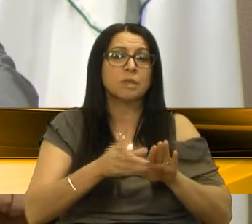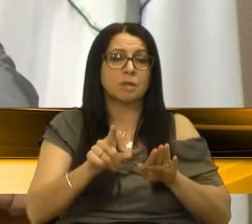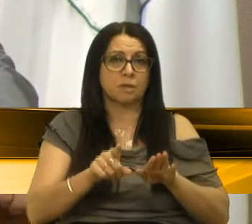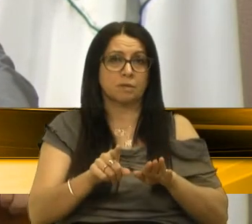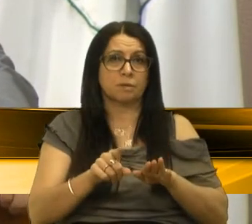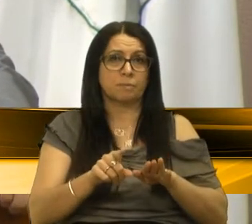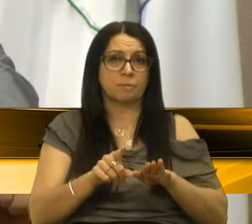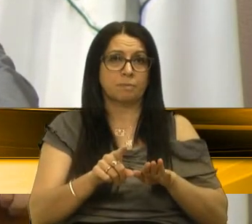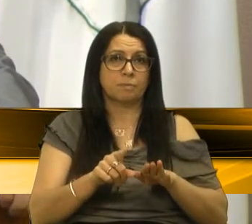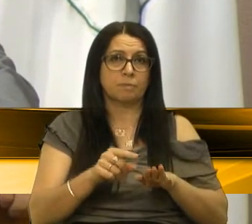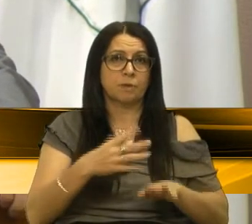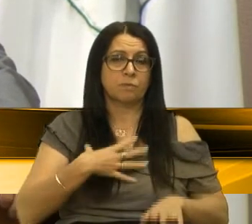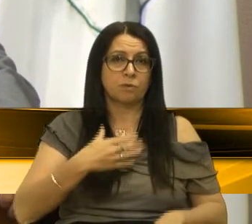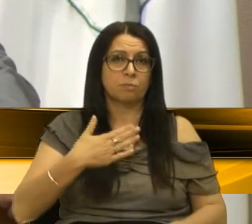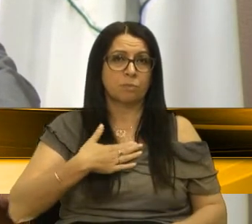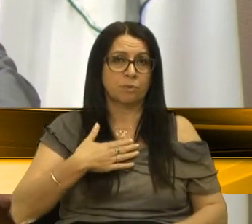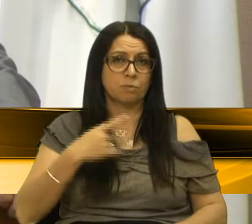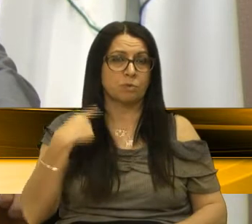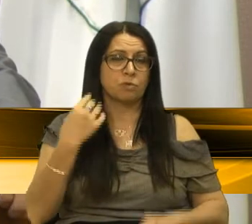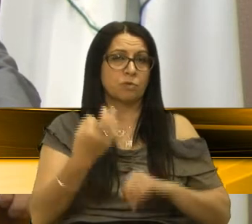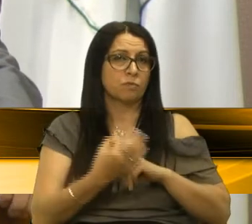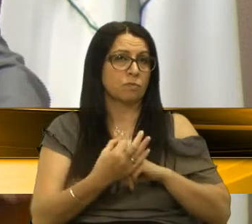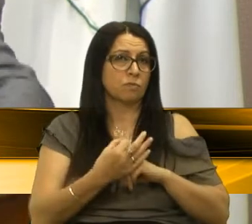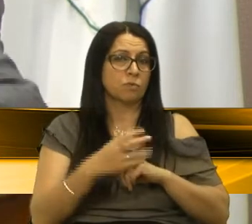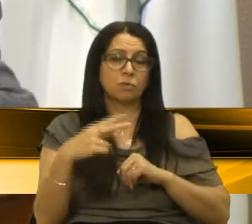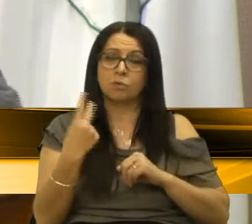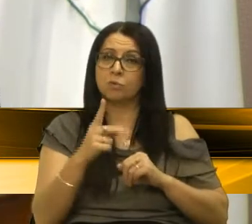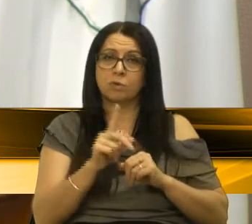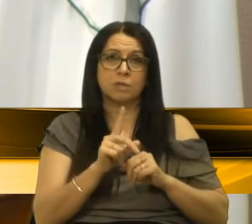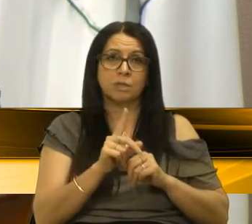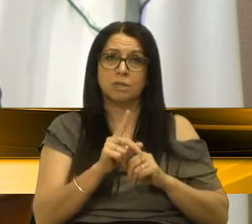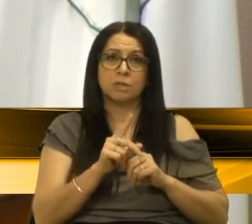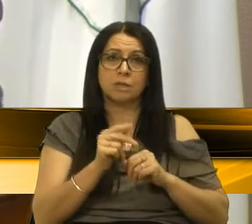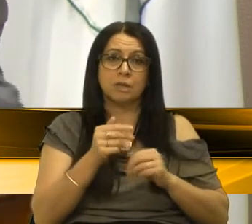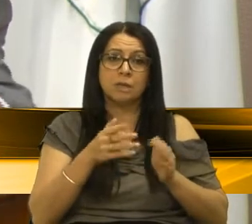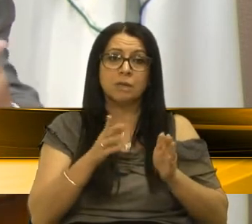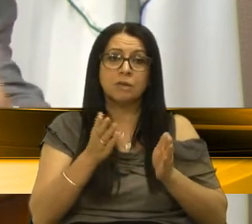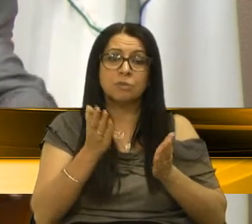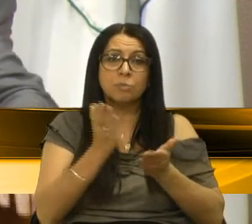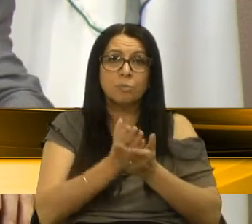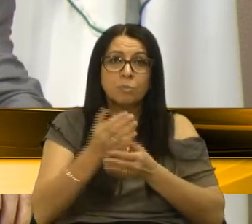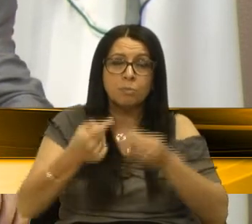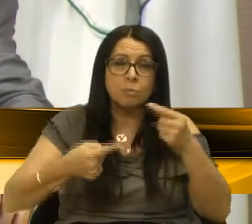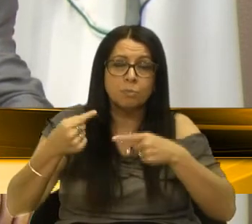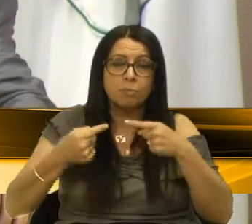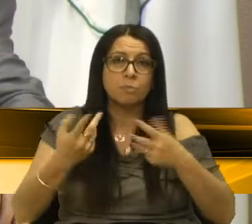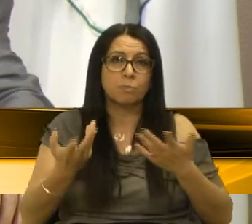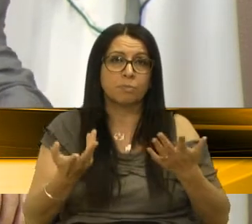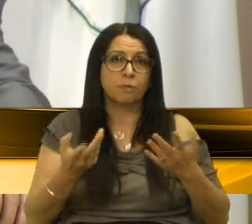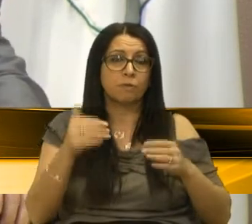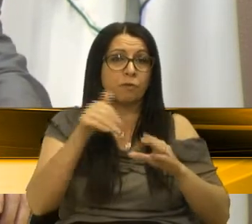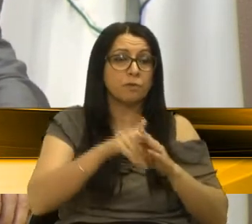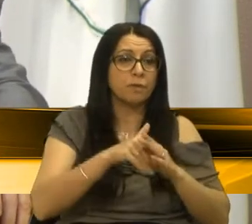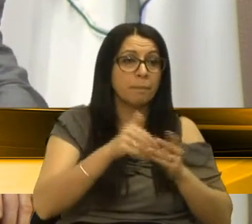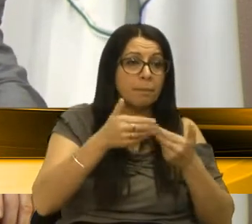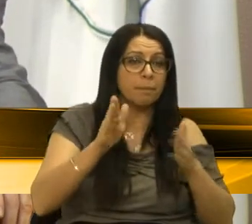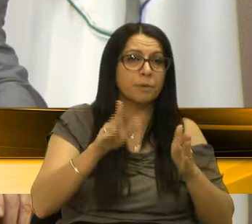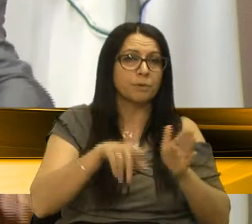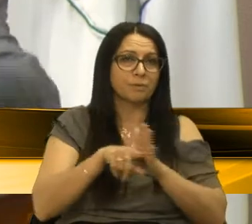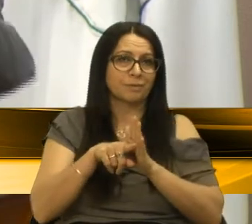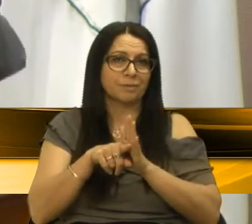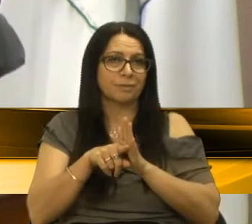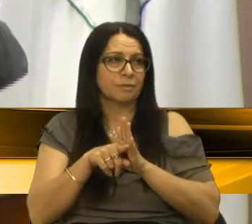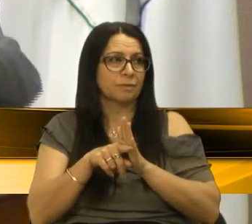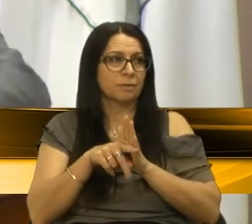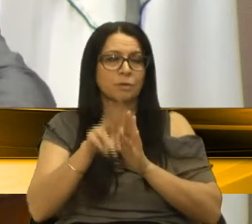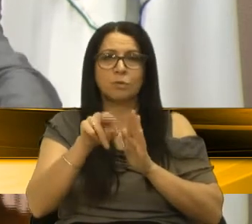um filho meu, que é advogado, era que nós deveríamos abrir o processo para poder debater, votar pela abertura. Nunca